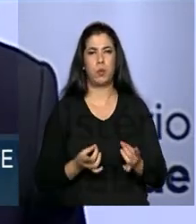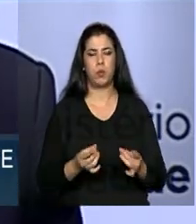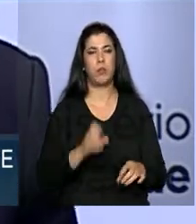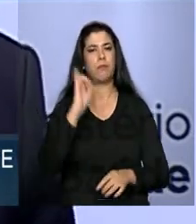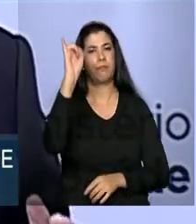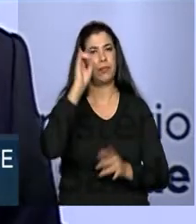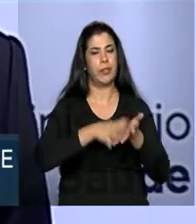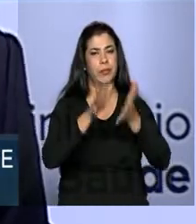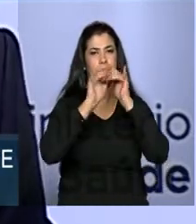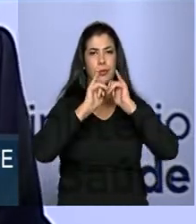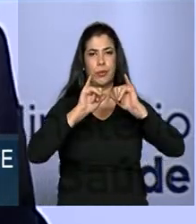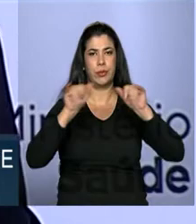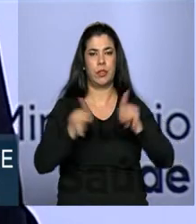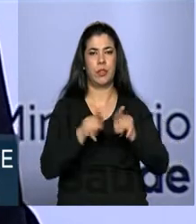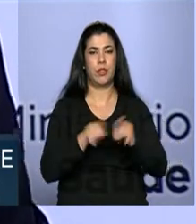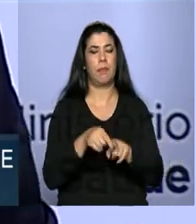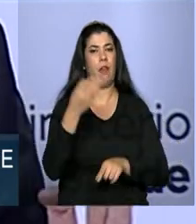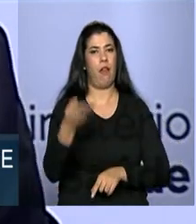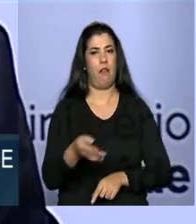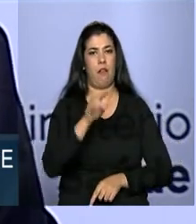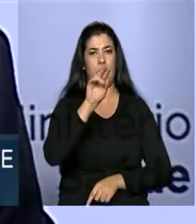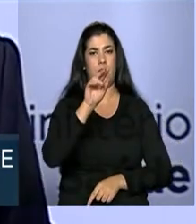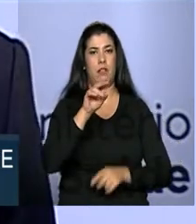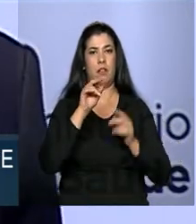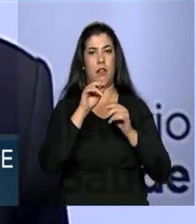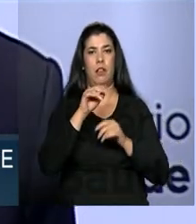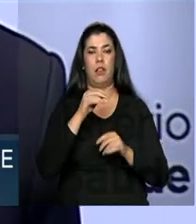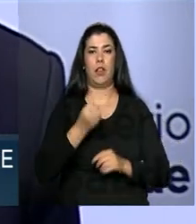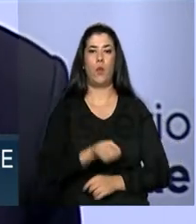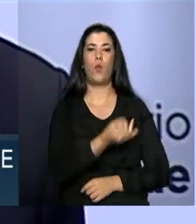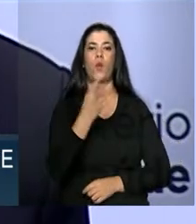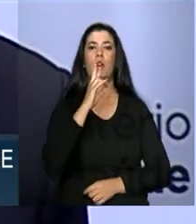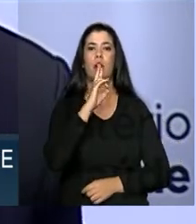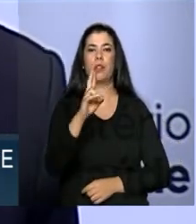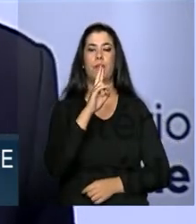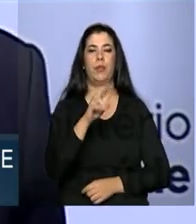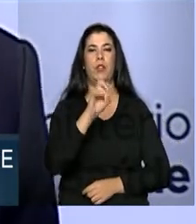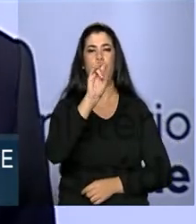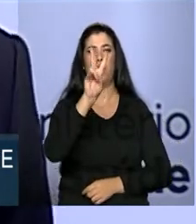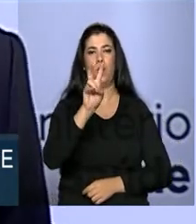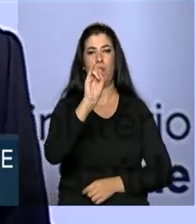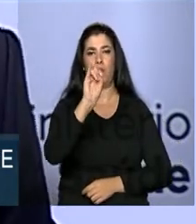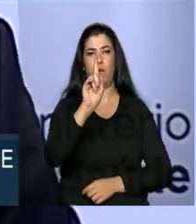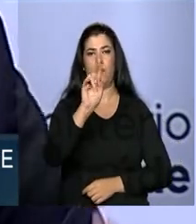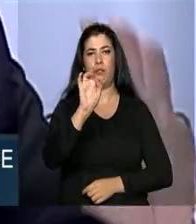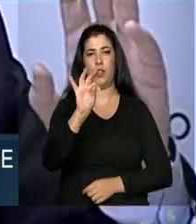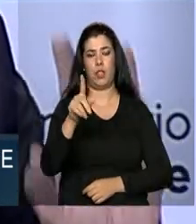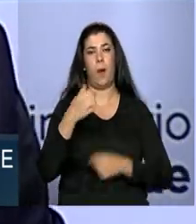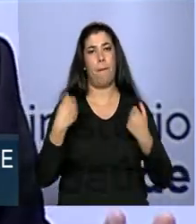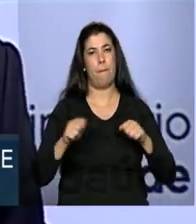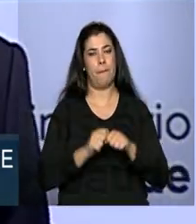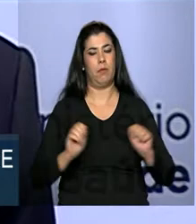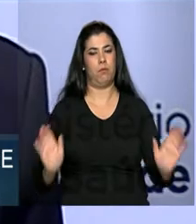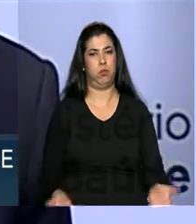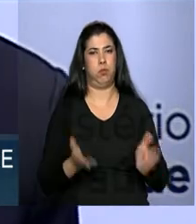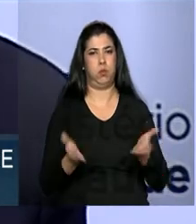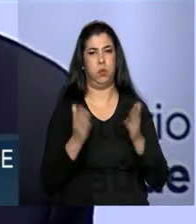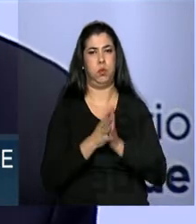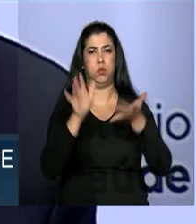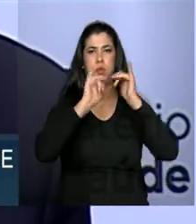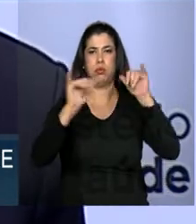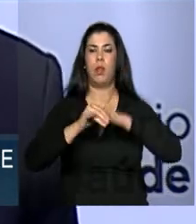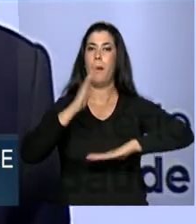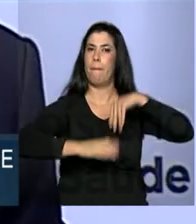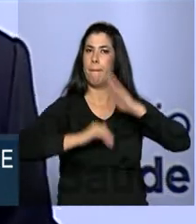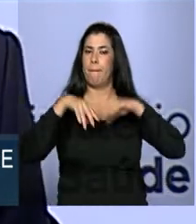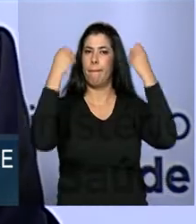divulgar esses dados do Vigitel, alertar para aquilo que a gente, de fato, precisa mobilizar a população, aumentar a atividade física, cada